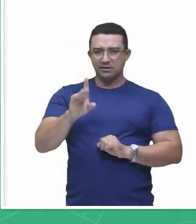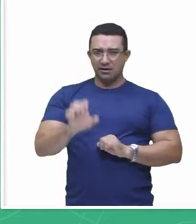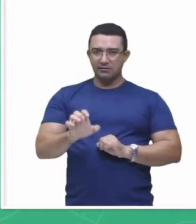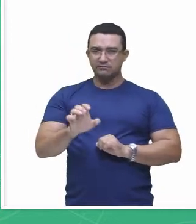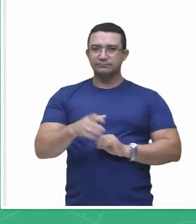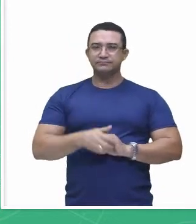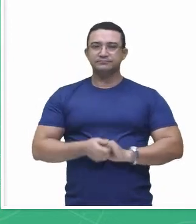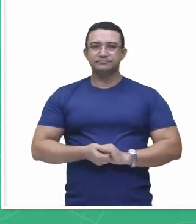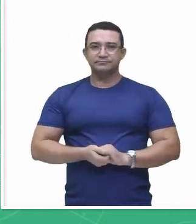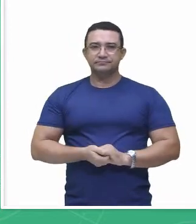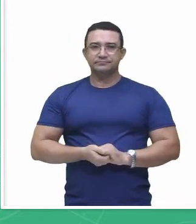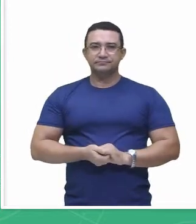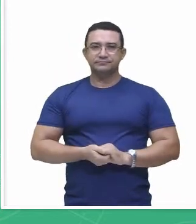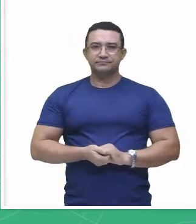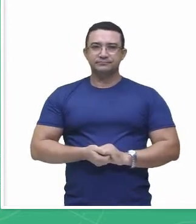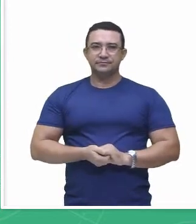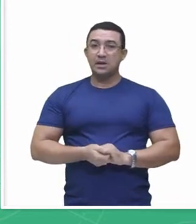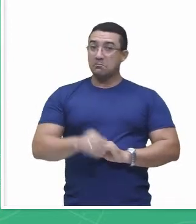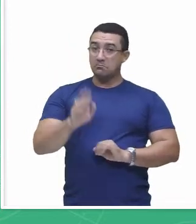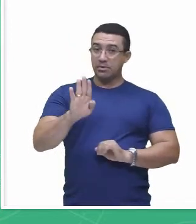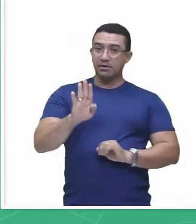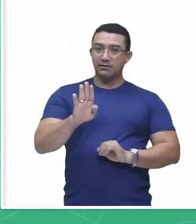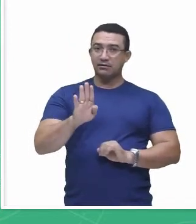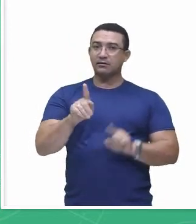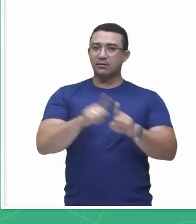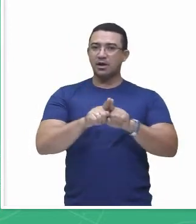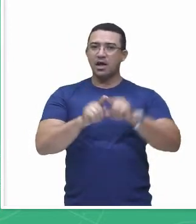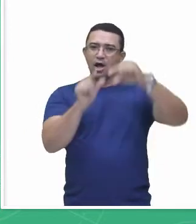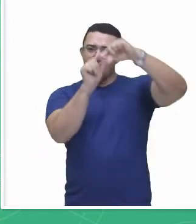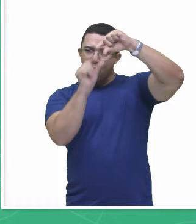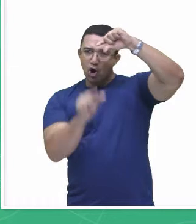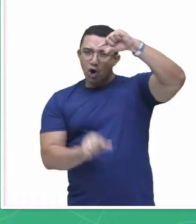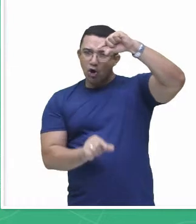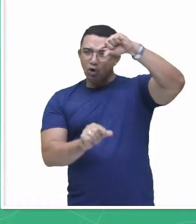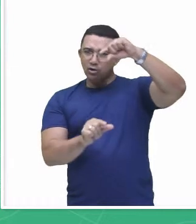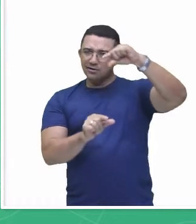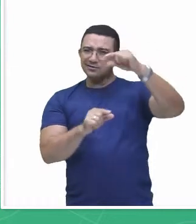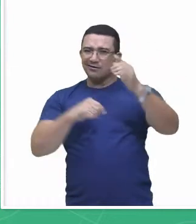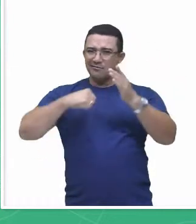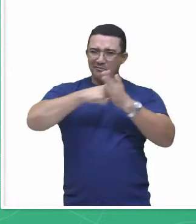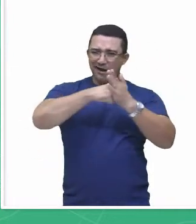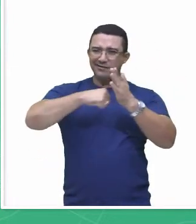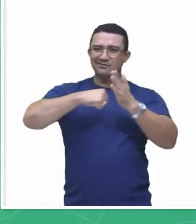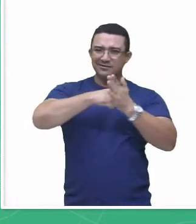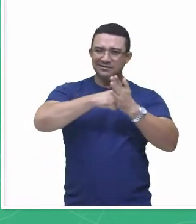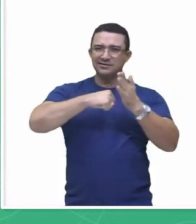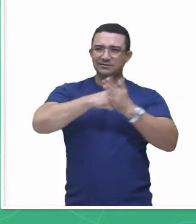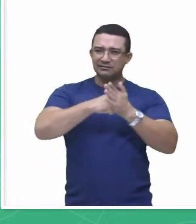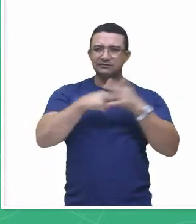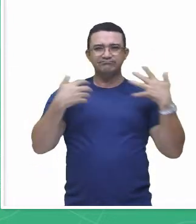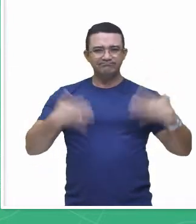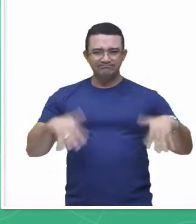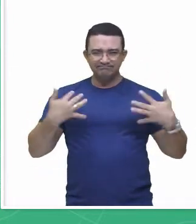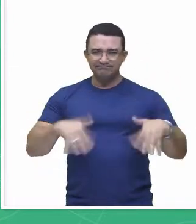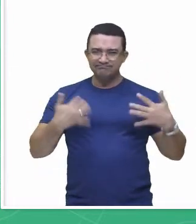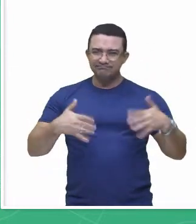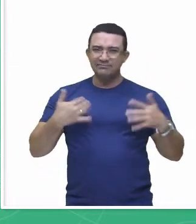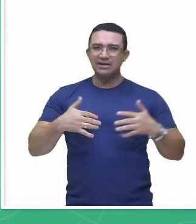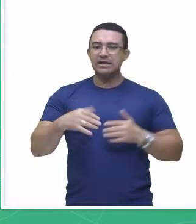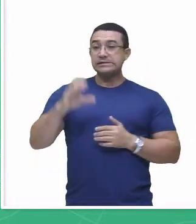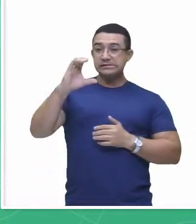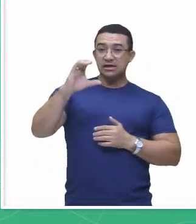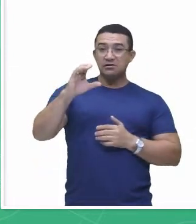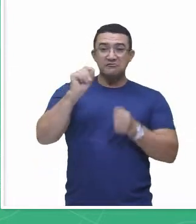distribuídas. Letra B, submeter a coluna a impactos excessivos. Letra C, ser